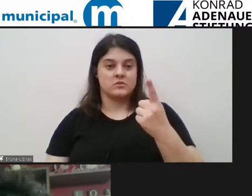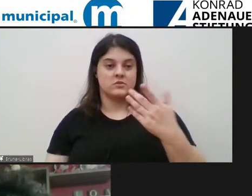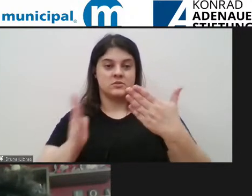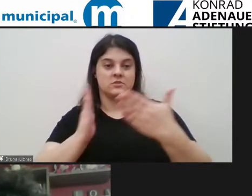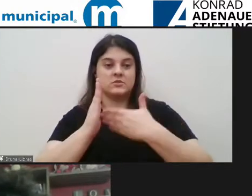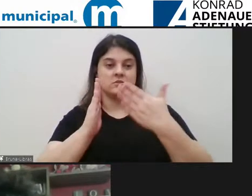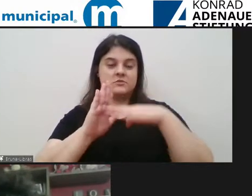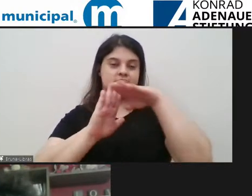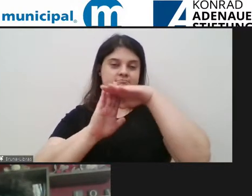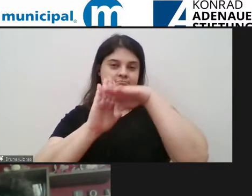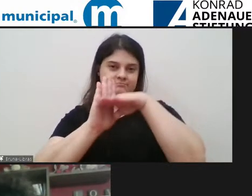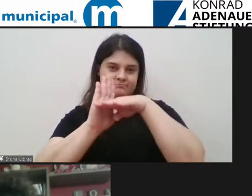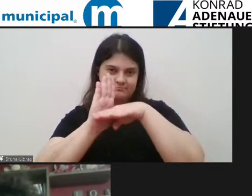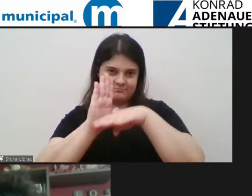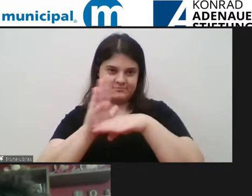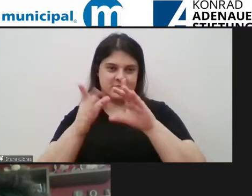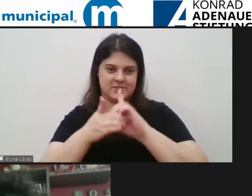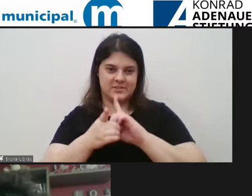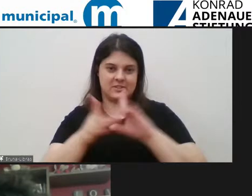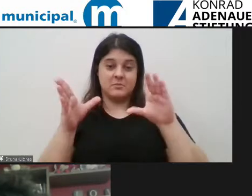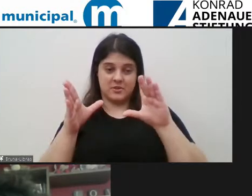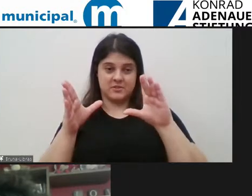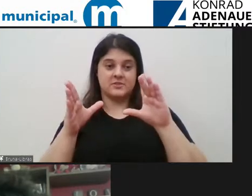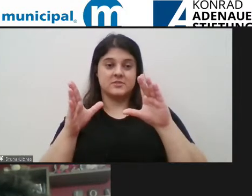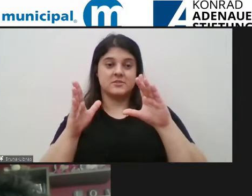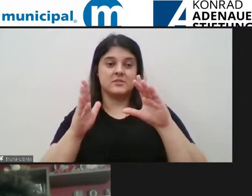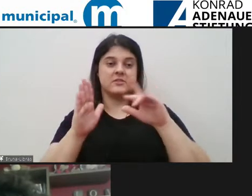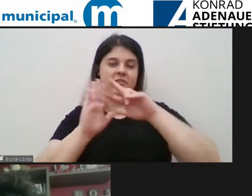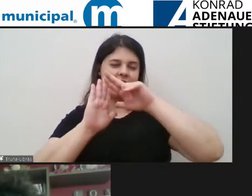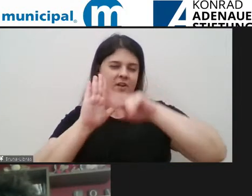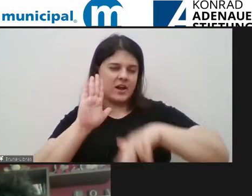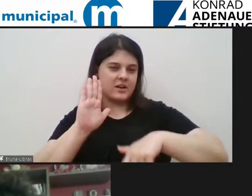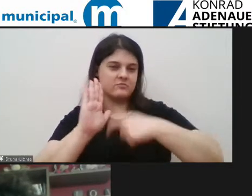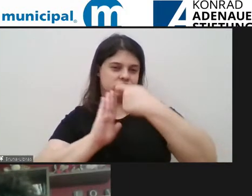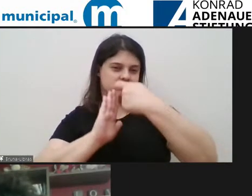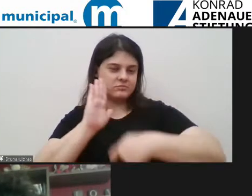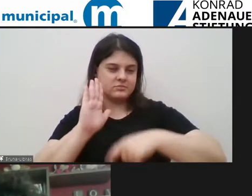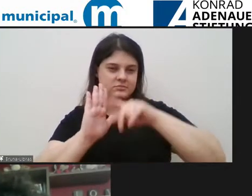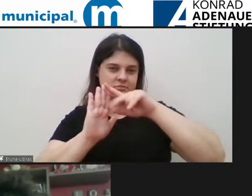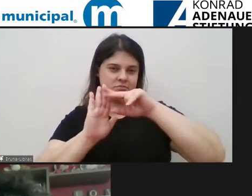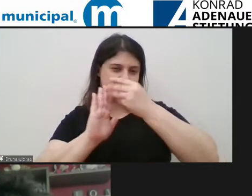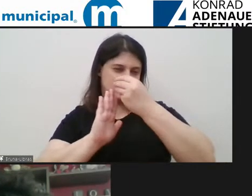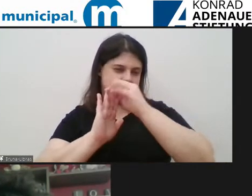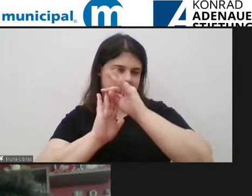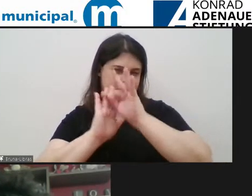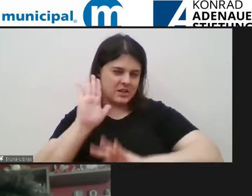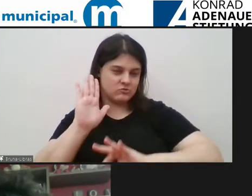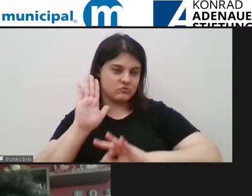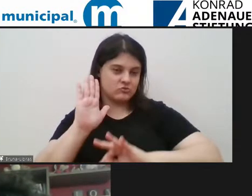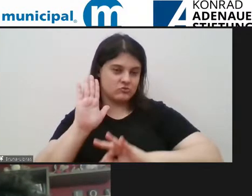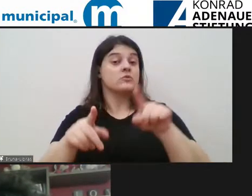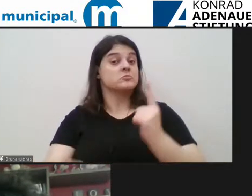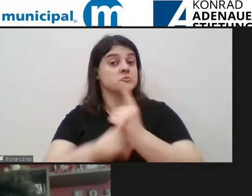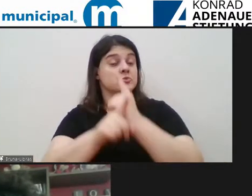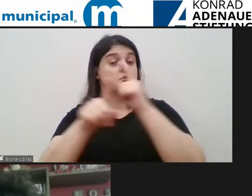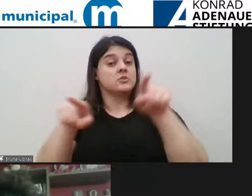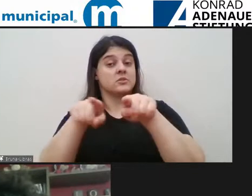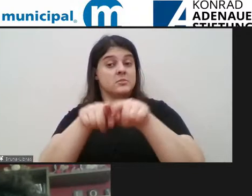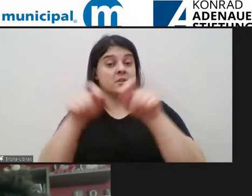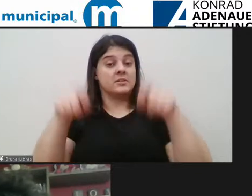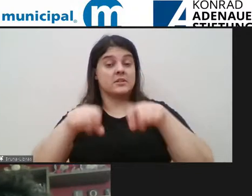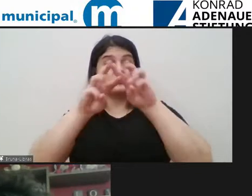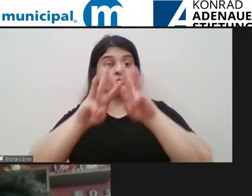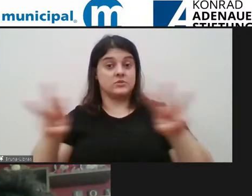livrinho dos princípios da Democracia tá vendo tem uma coletânea com vários textos até mais dicas básicas e vocês acham também tô nível aí